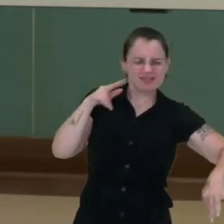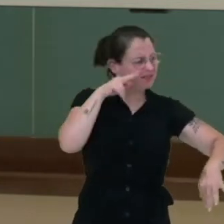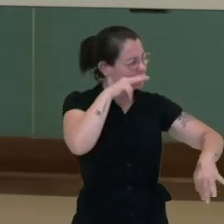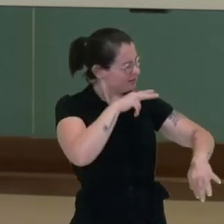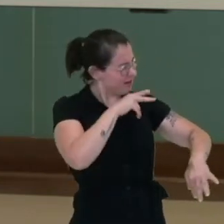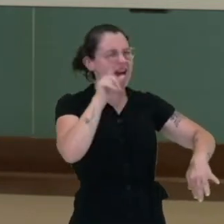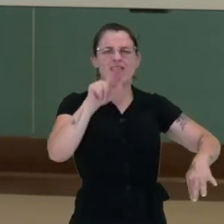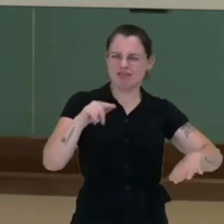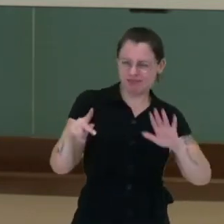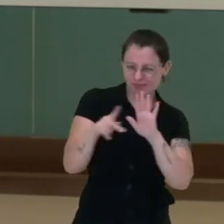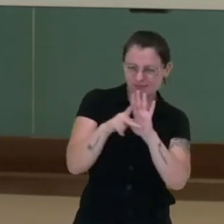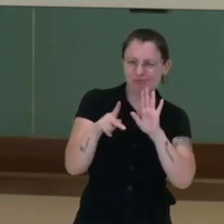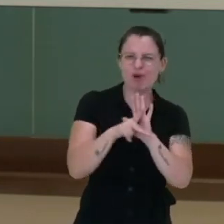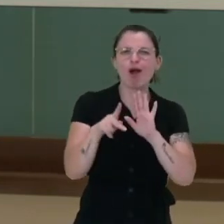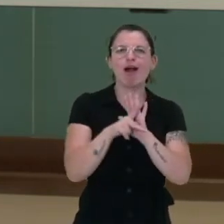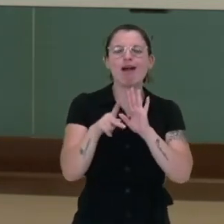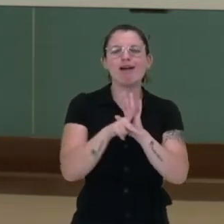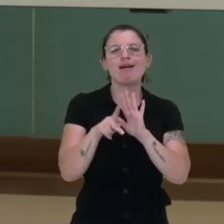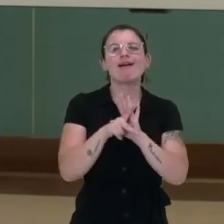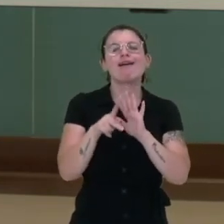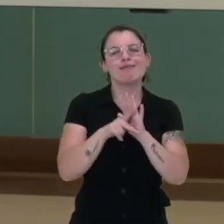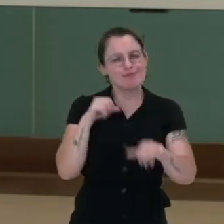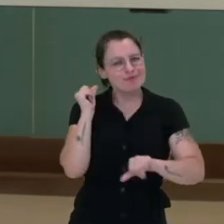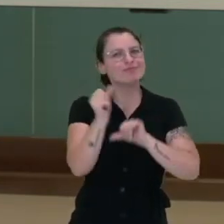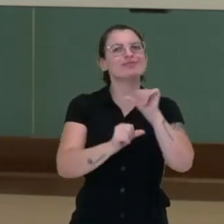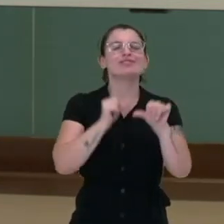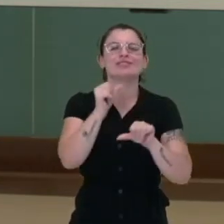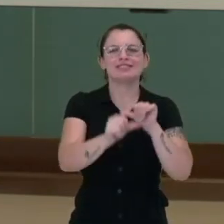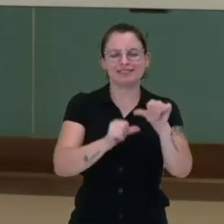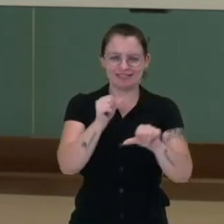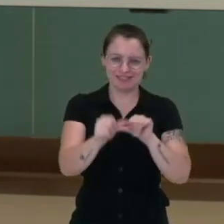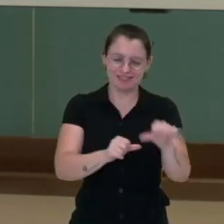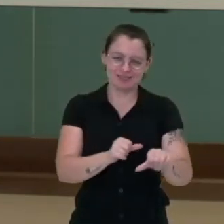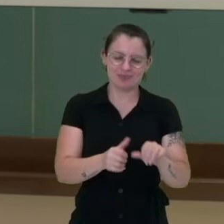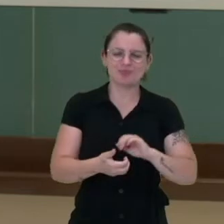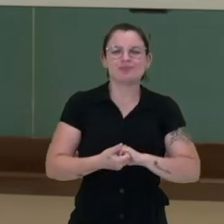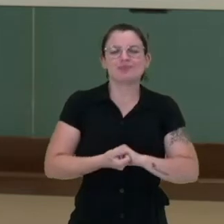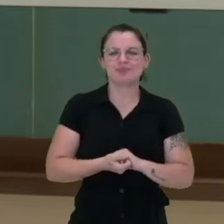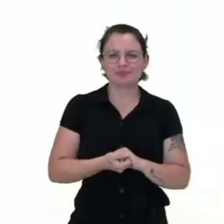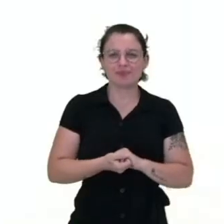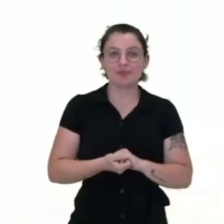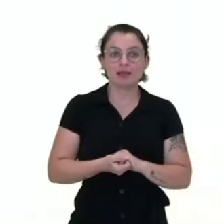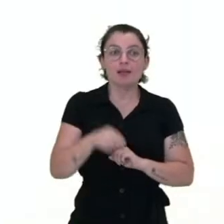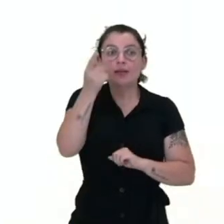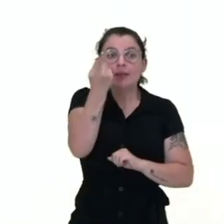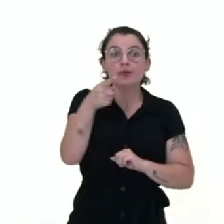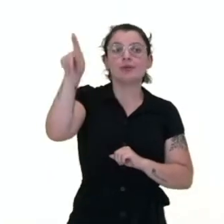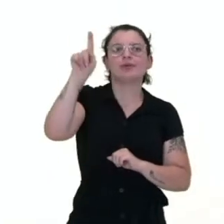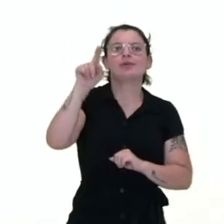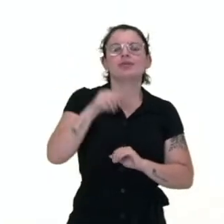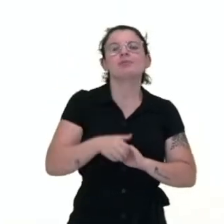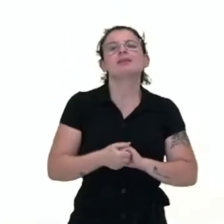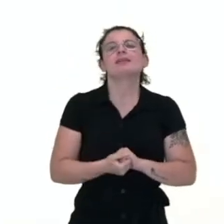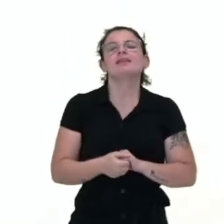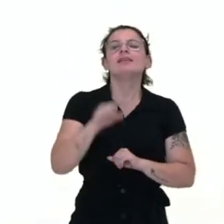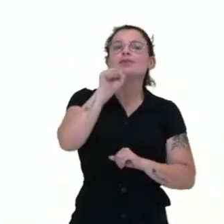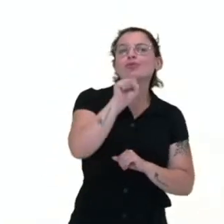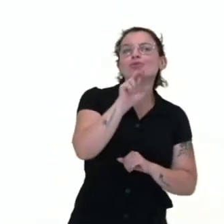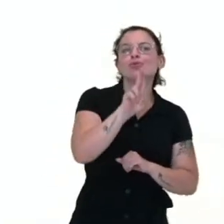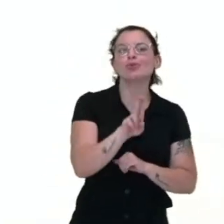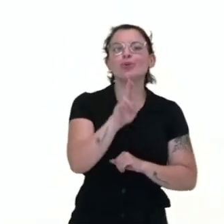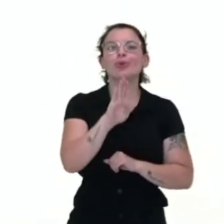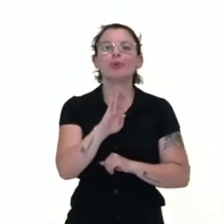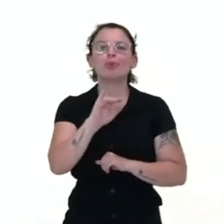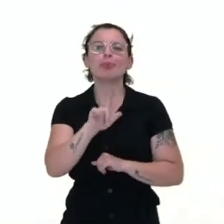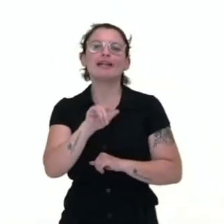situação, porque o ambiente estava mais frio, passou do estado gasoso para o estado líquido. E por último, novamente a